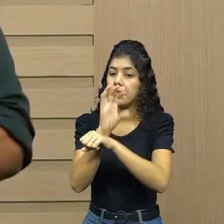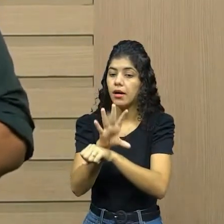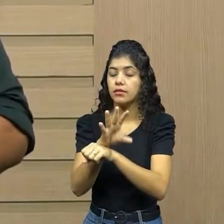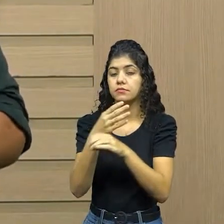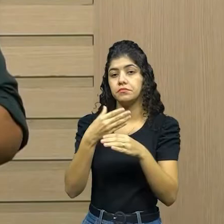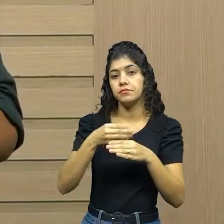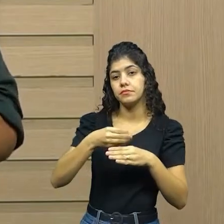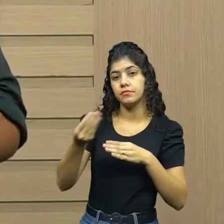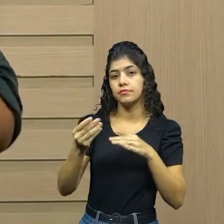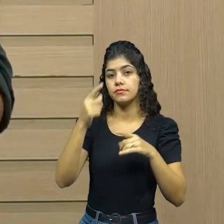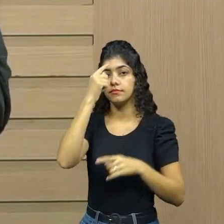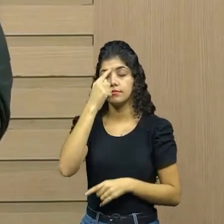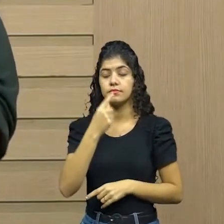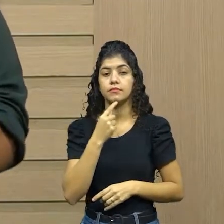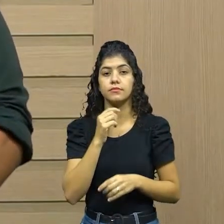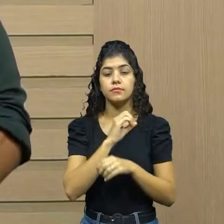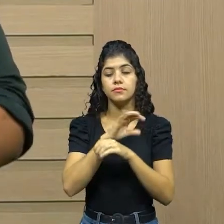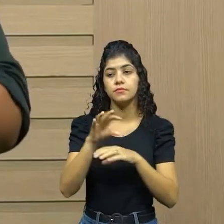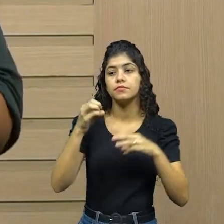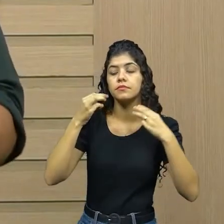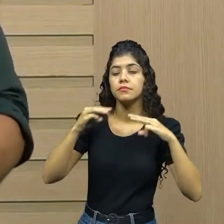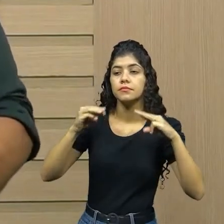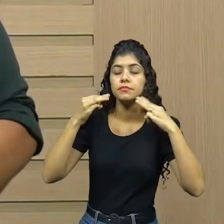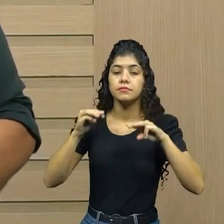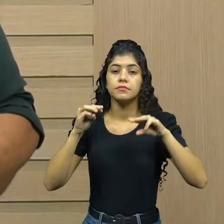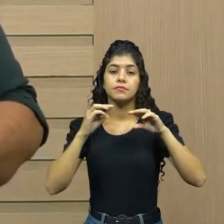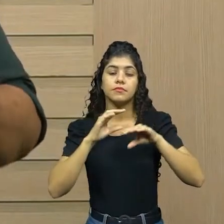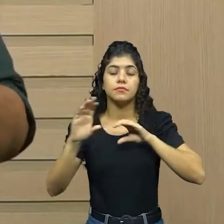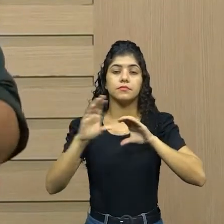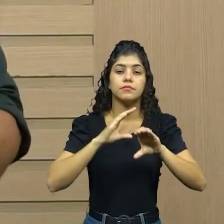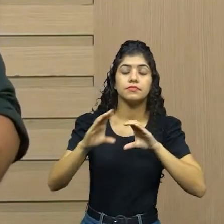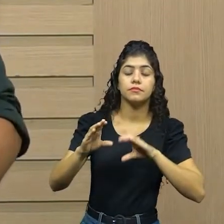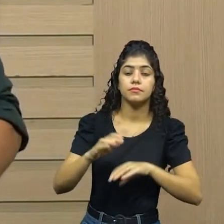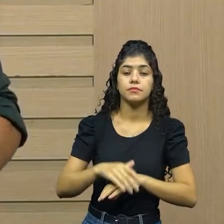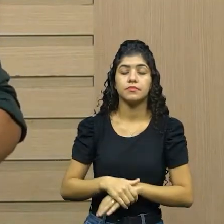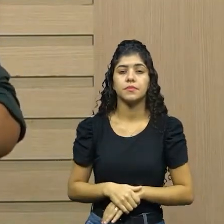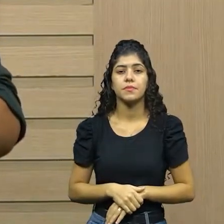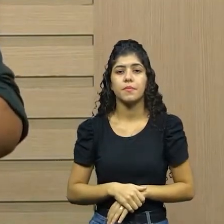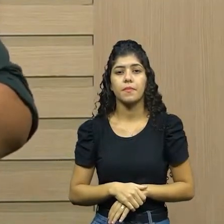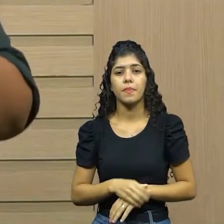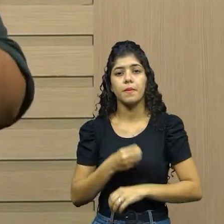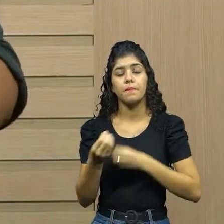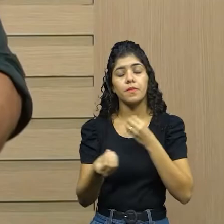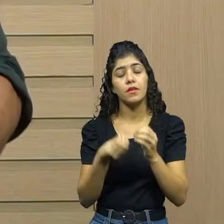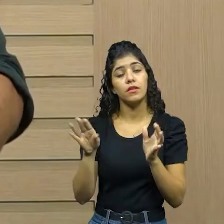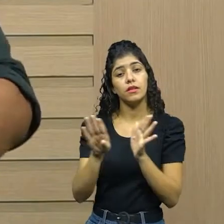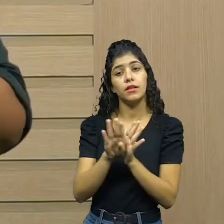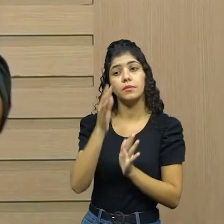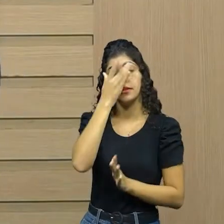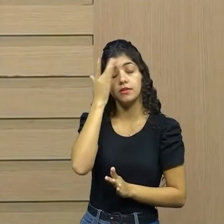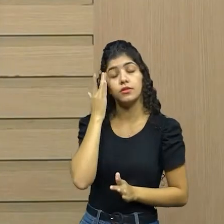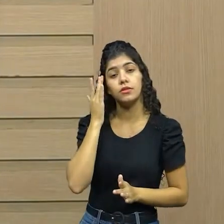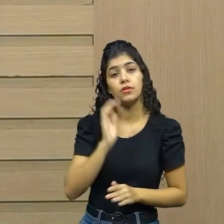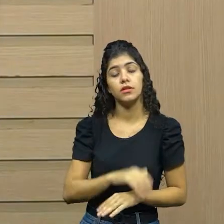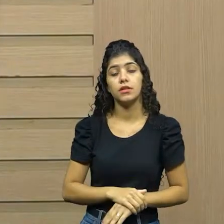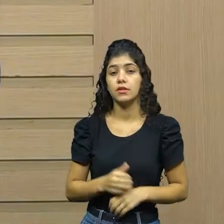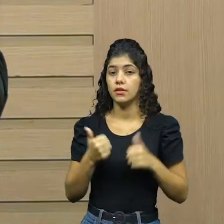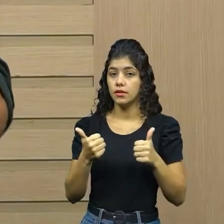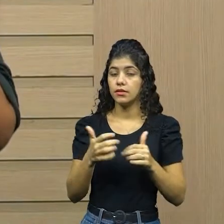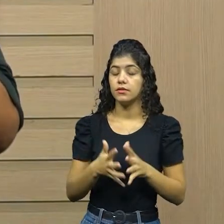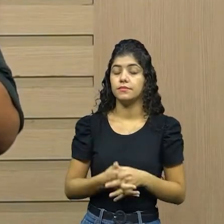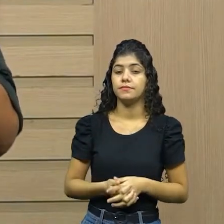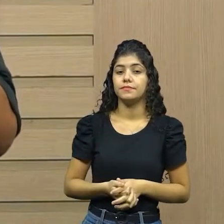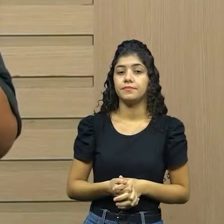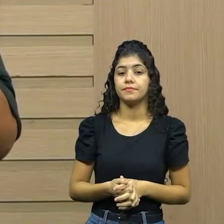publicitação, publicitar, propaganda, comunicação, como vai chegar ao cliente, tá